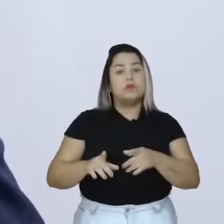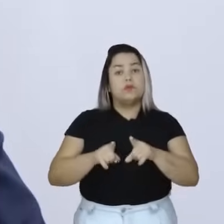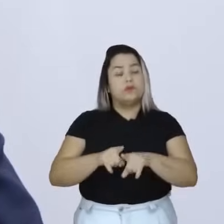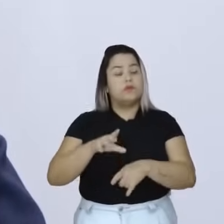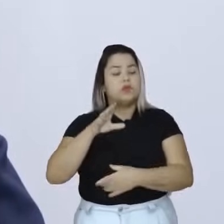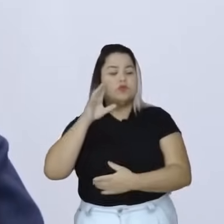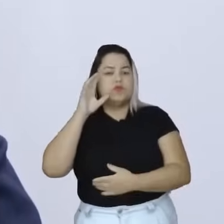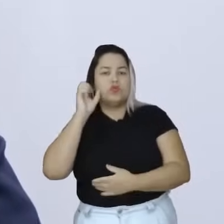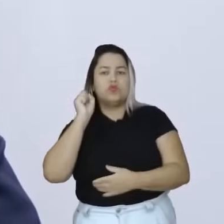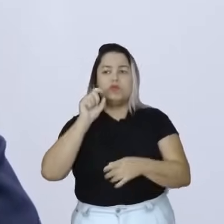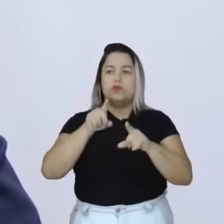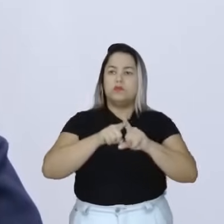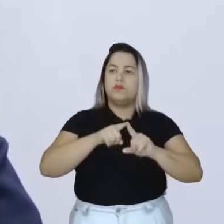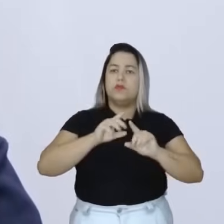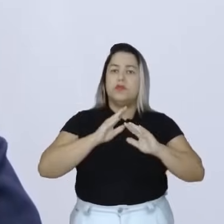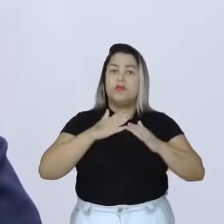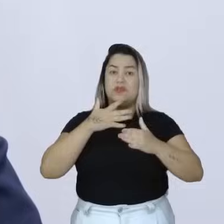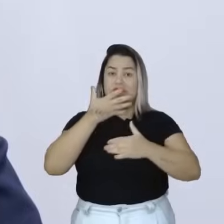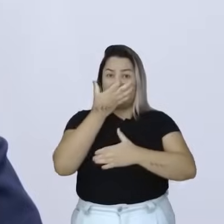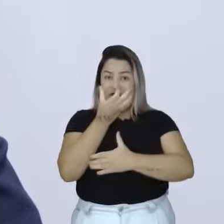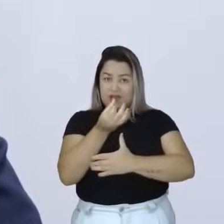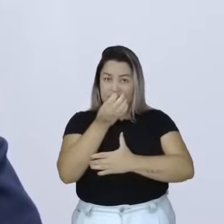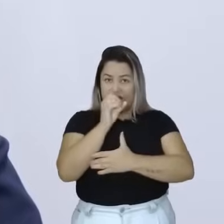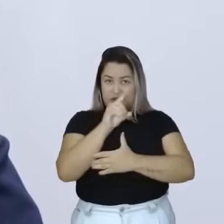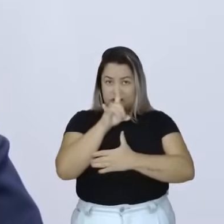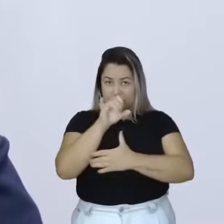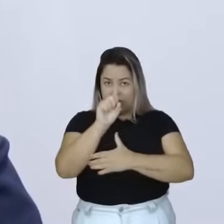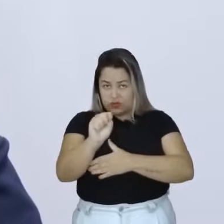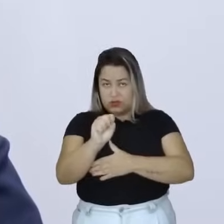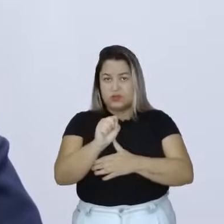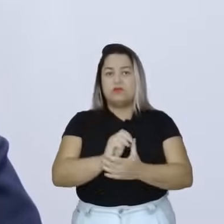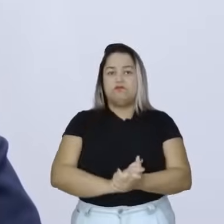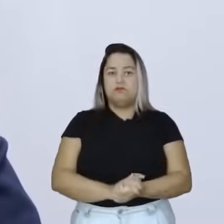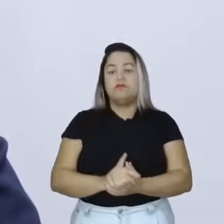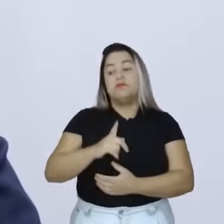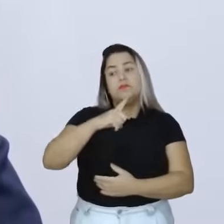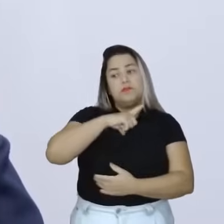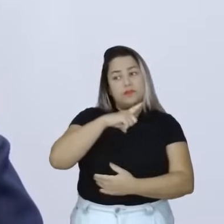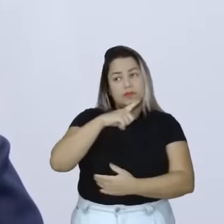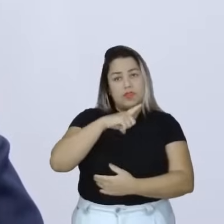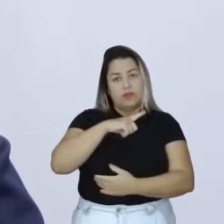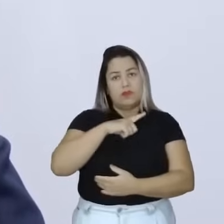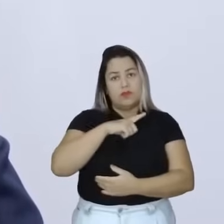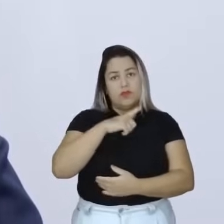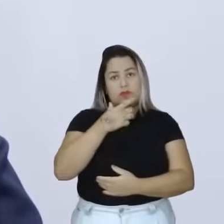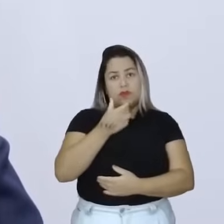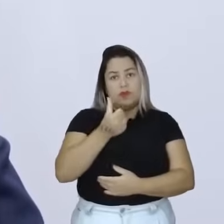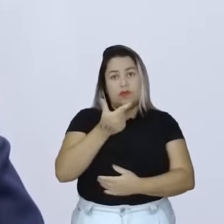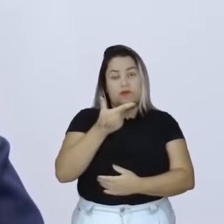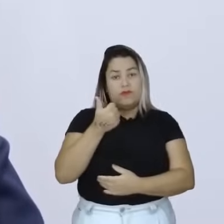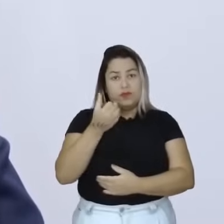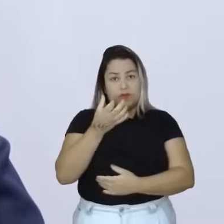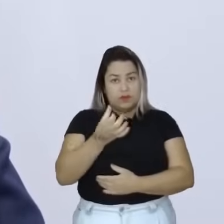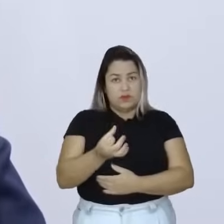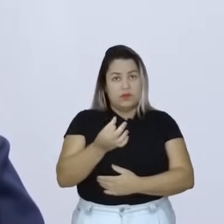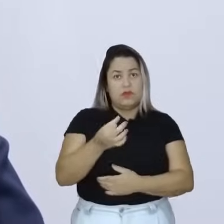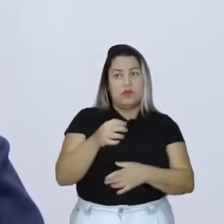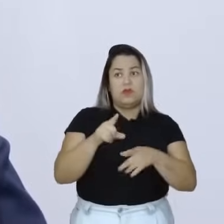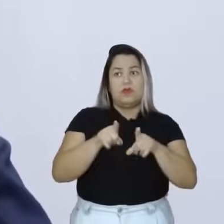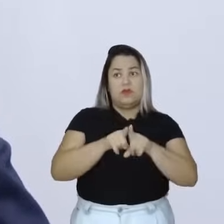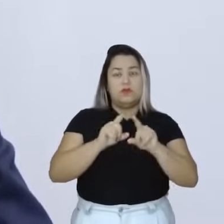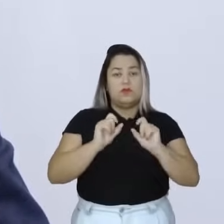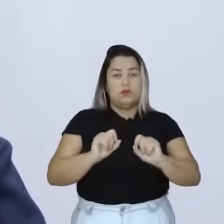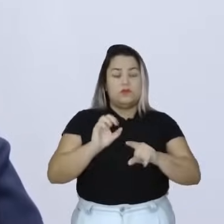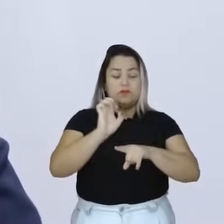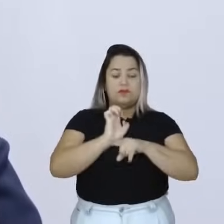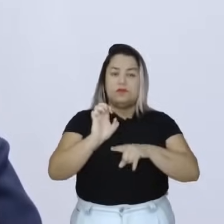escuta direto, aproximadamente 60 dias. Nós tivemos 26 plenárias, nos 26 estados